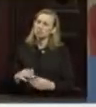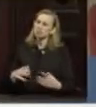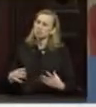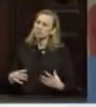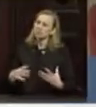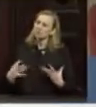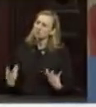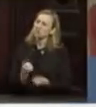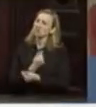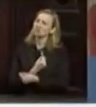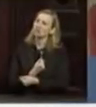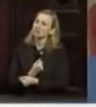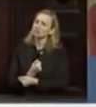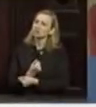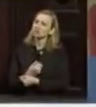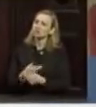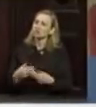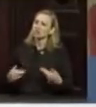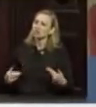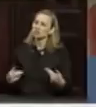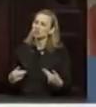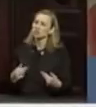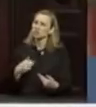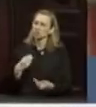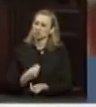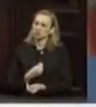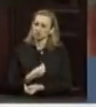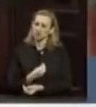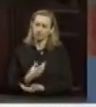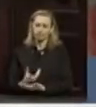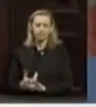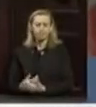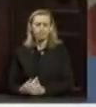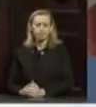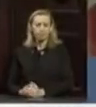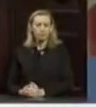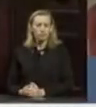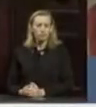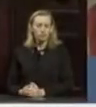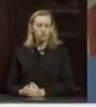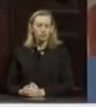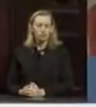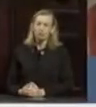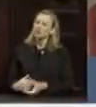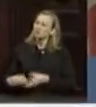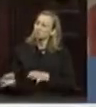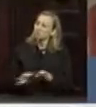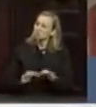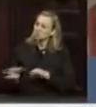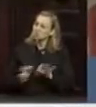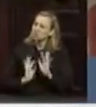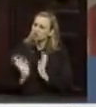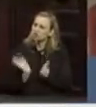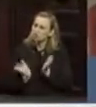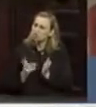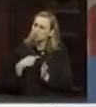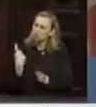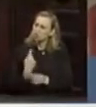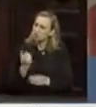vitorioso o saldo desses mandatos, do terceiro mandato. Esse projeto que hoje a gente